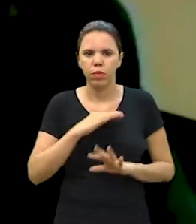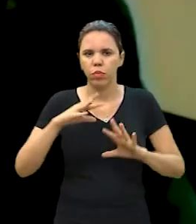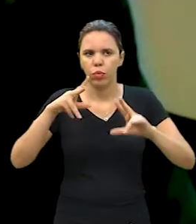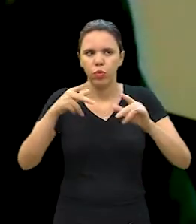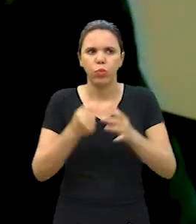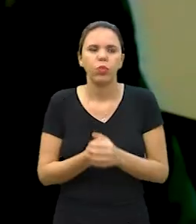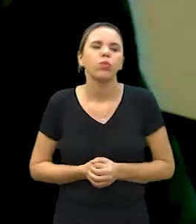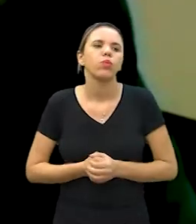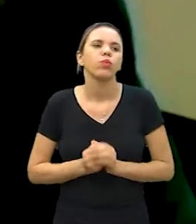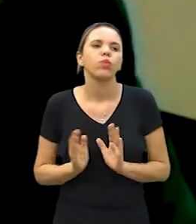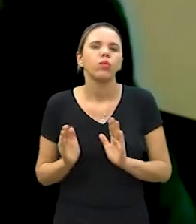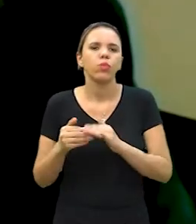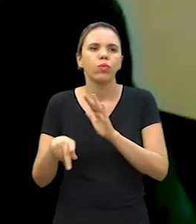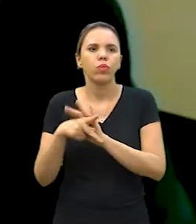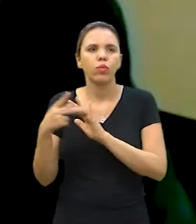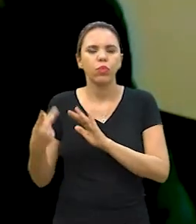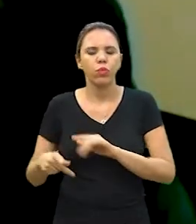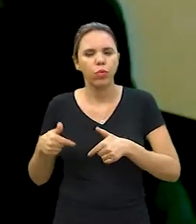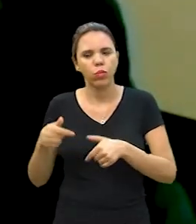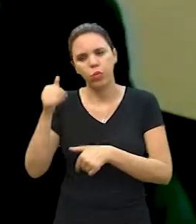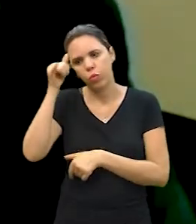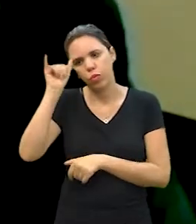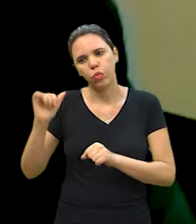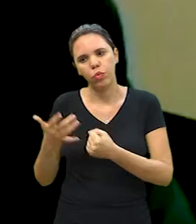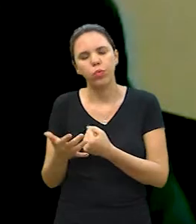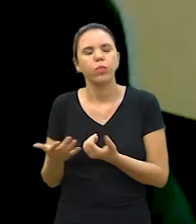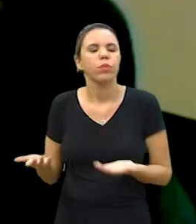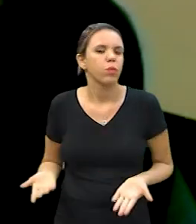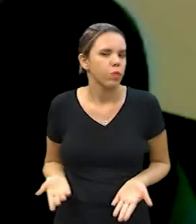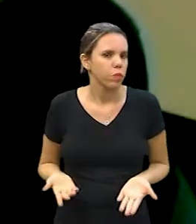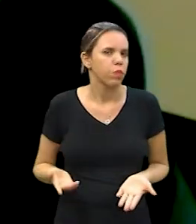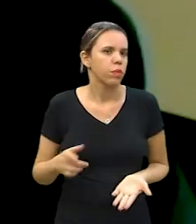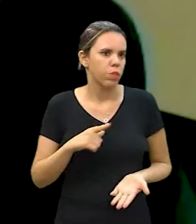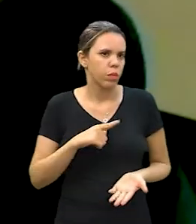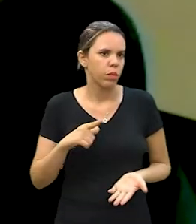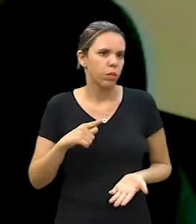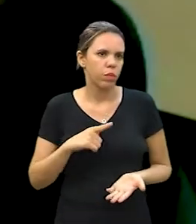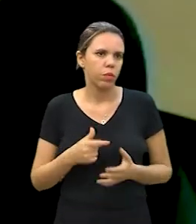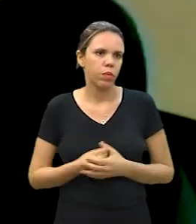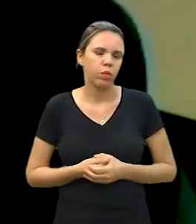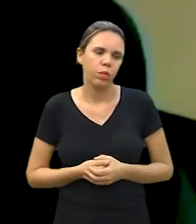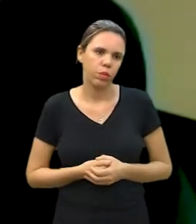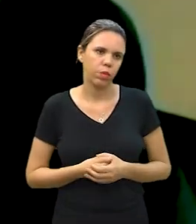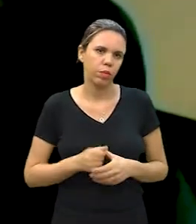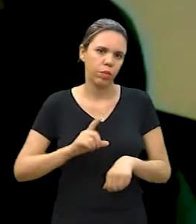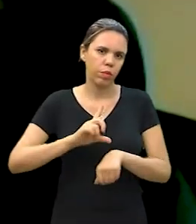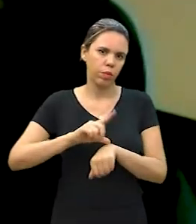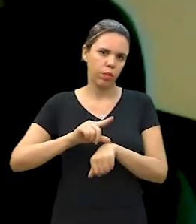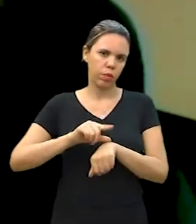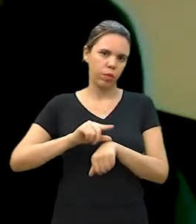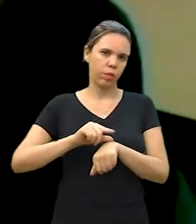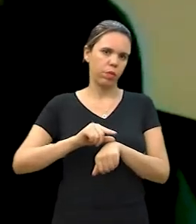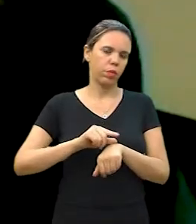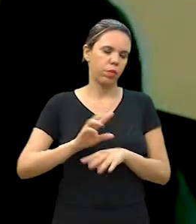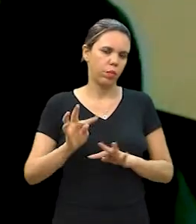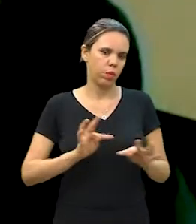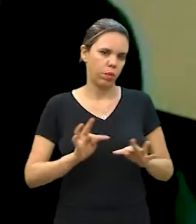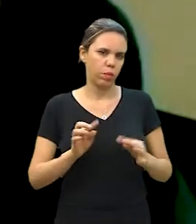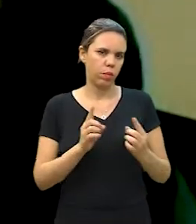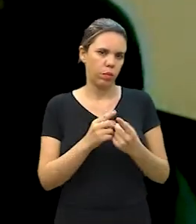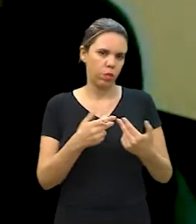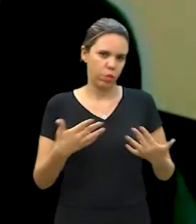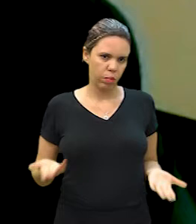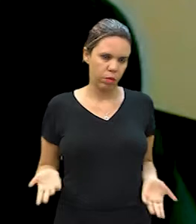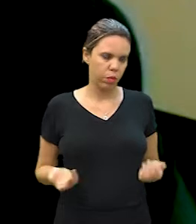todo direcionado para o enfrentamento da pandemia, há um atraso